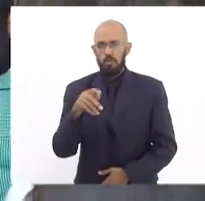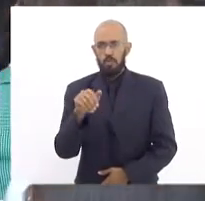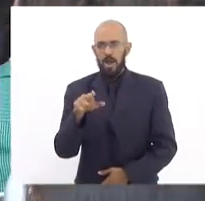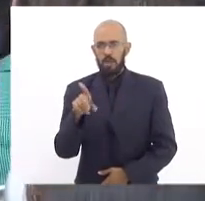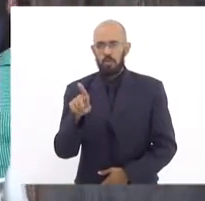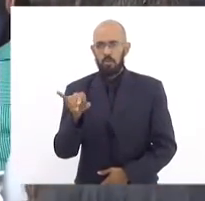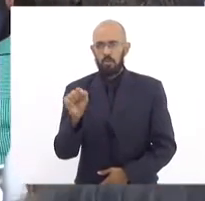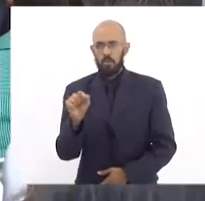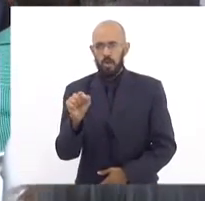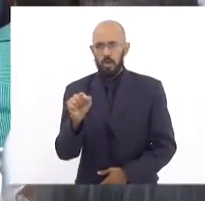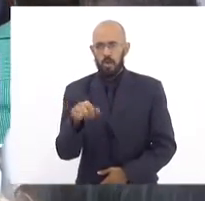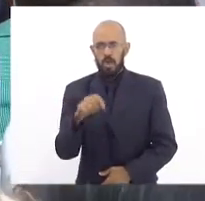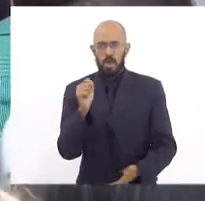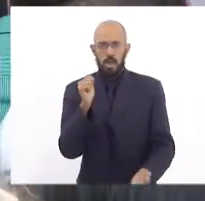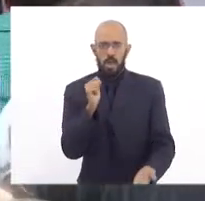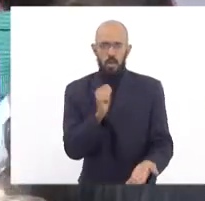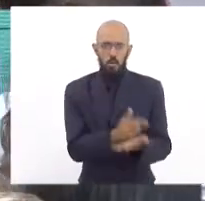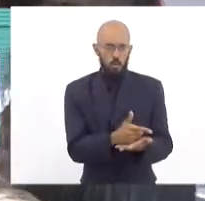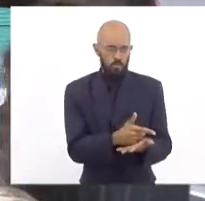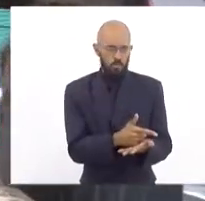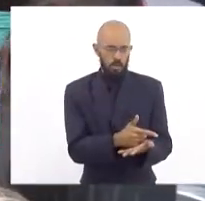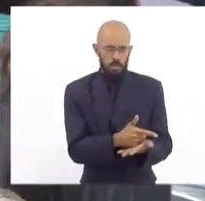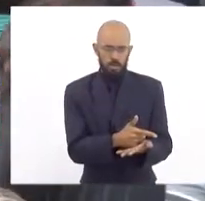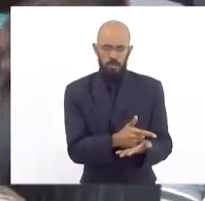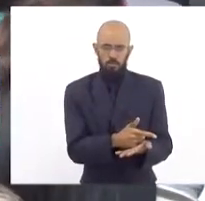uma máquina, 45 milhões de reais,